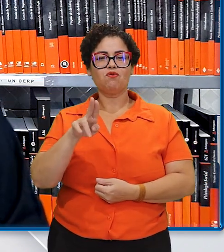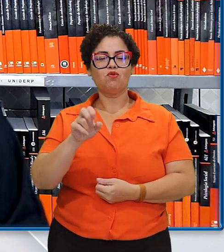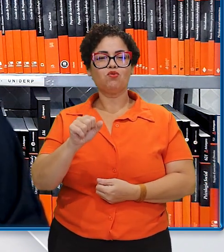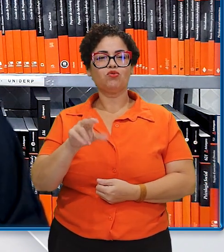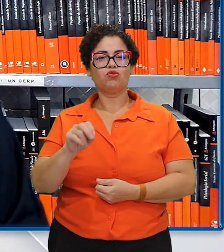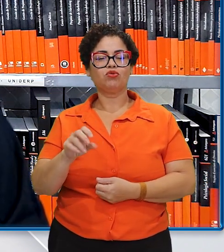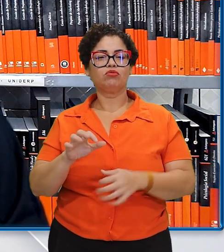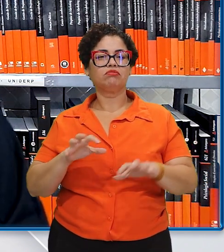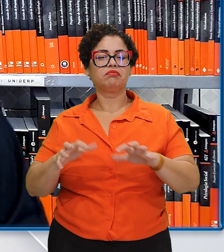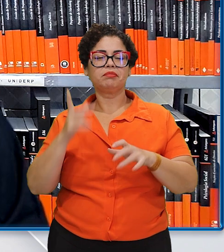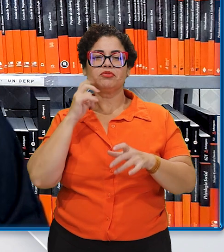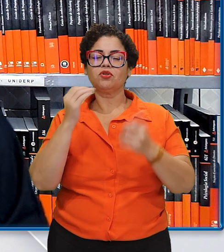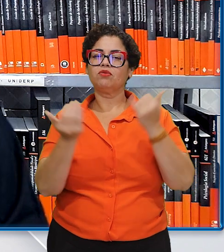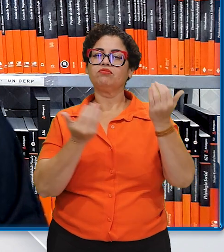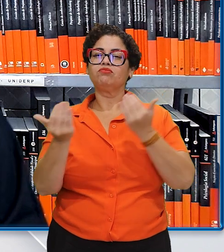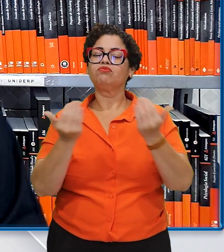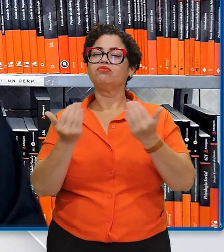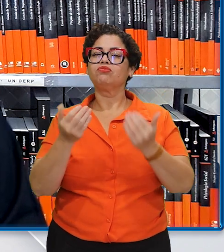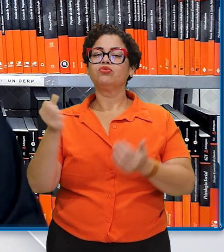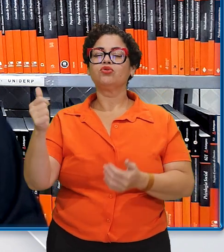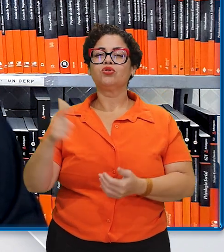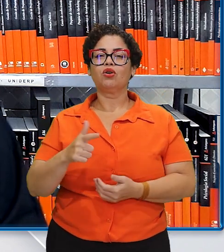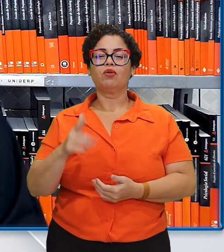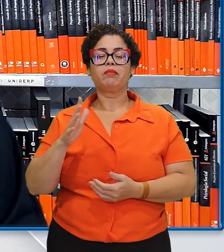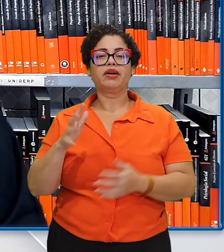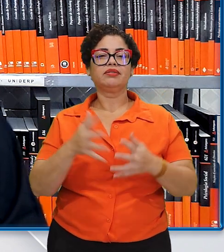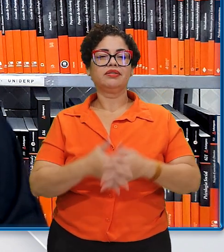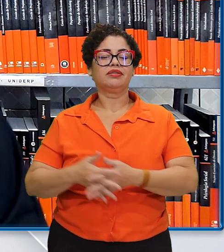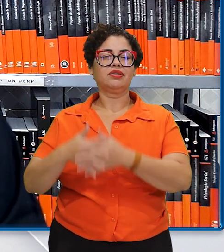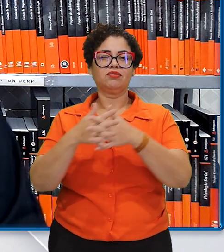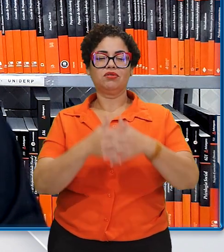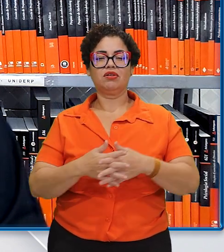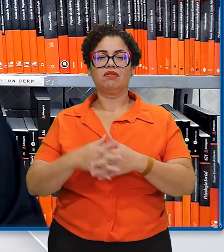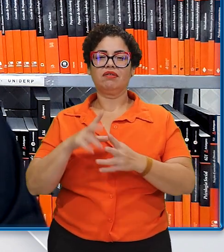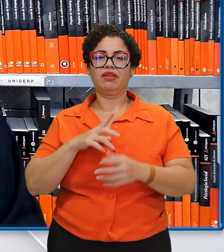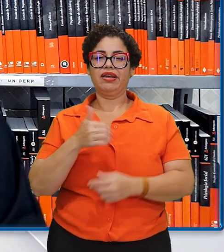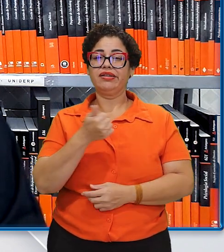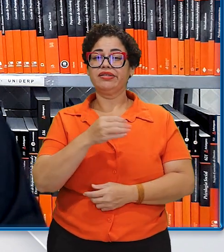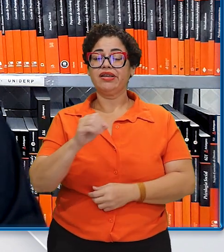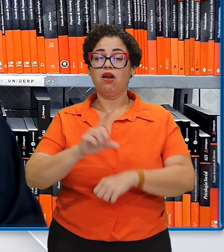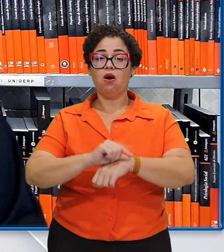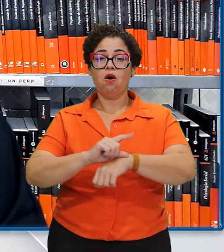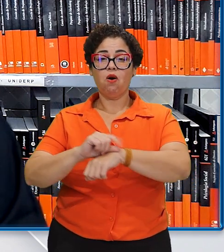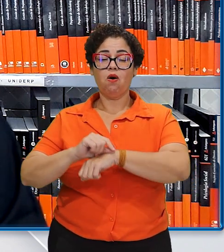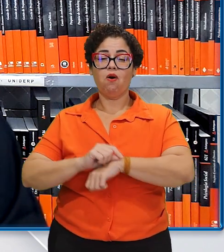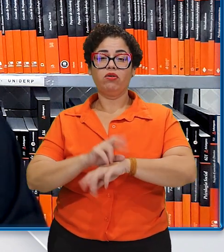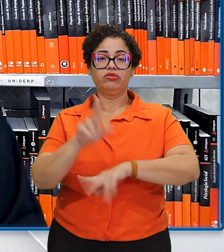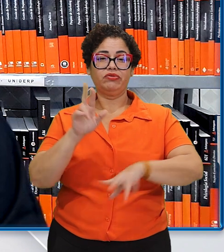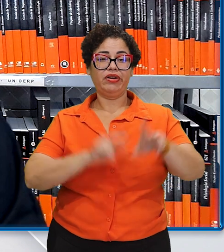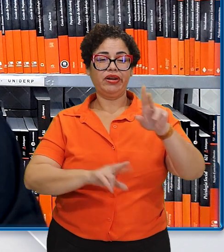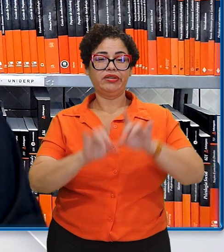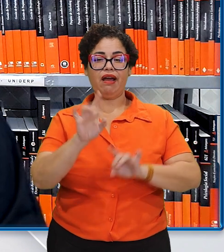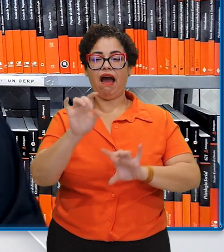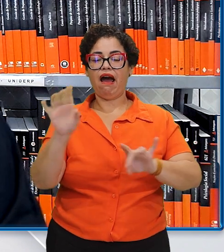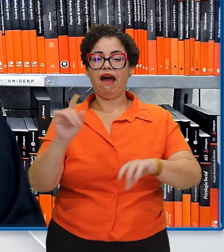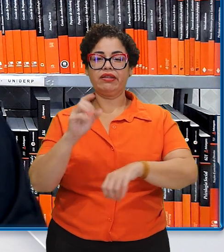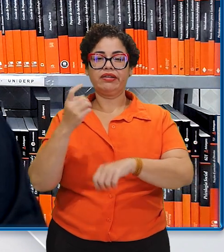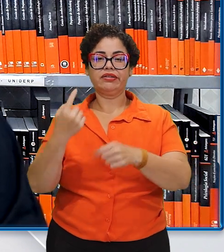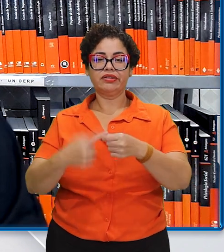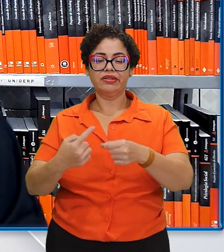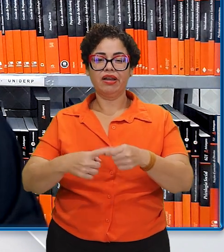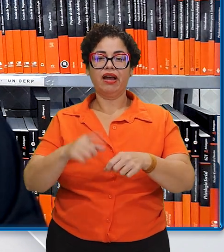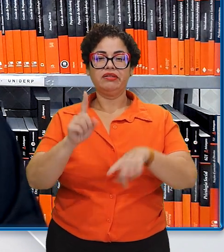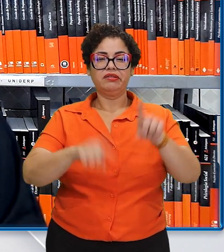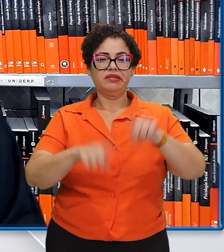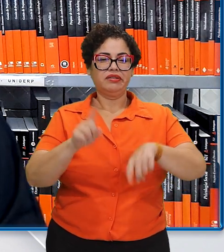uma bagunça só. Para você ter uma ideia, nos Estados Unidos você tinha mais de 100 horários diferentes. Cada cidade tinha a sua hora.